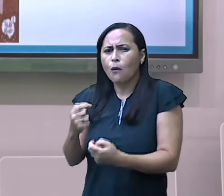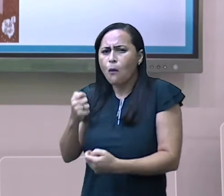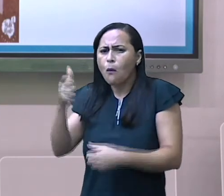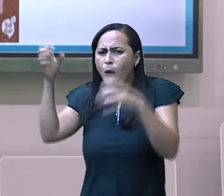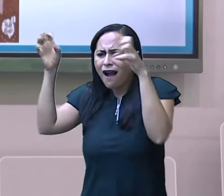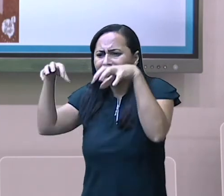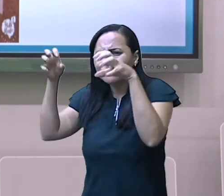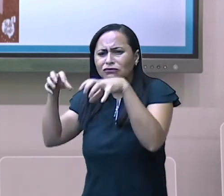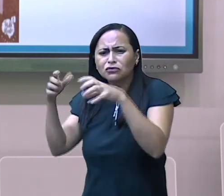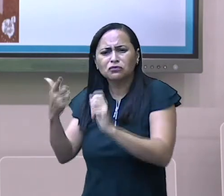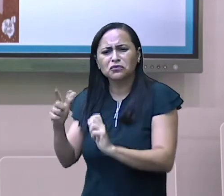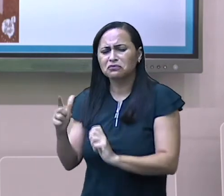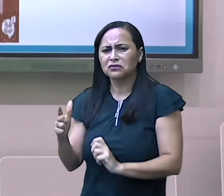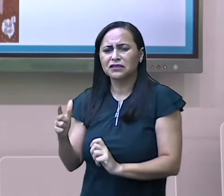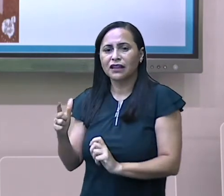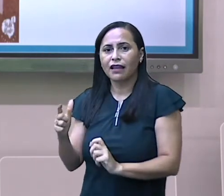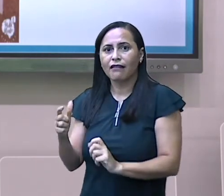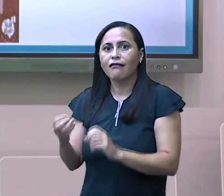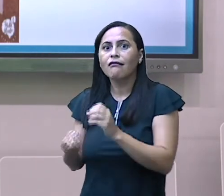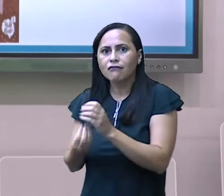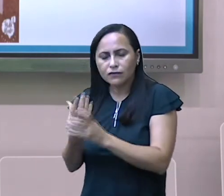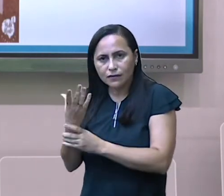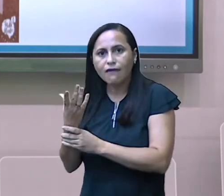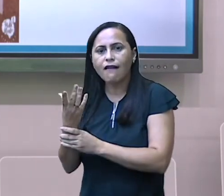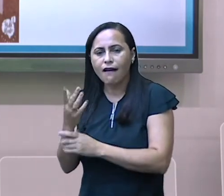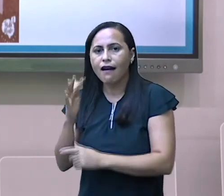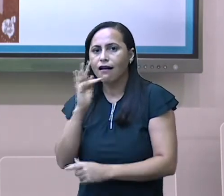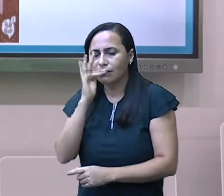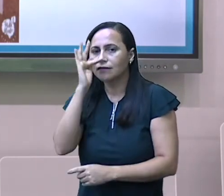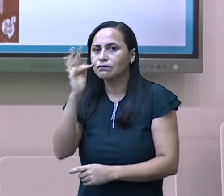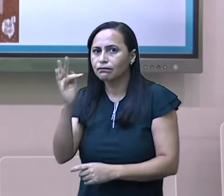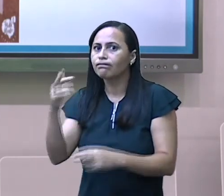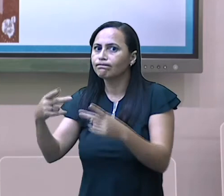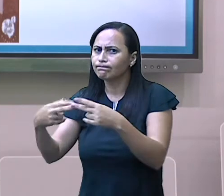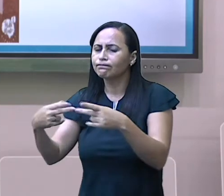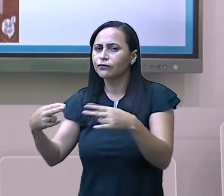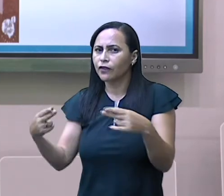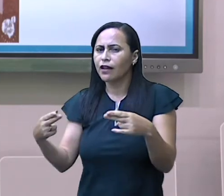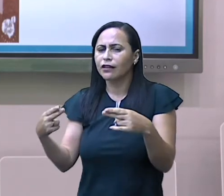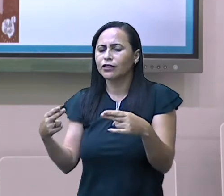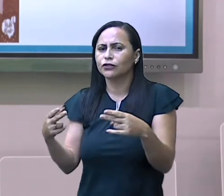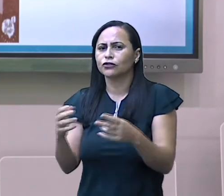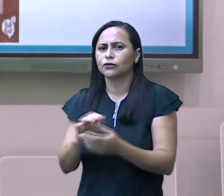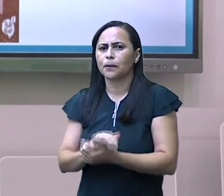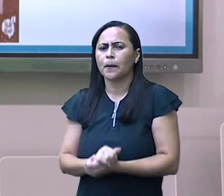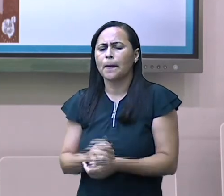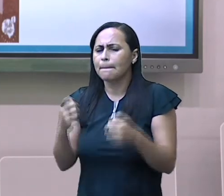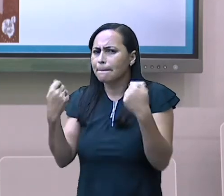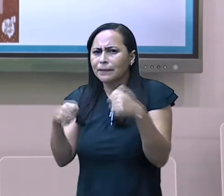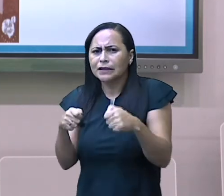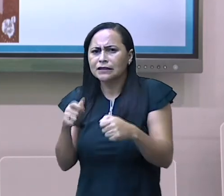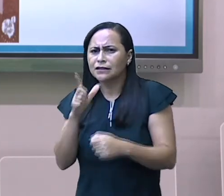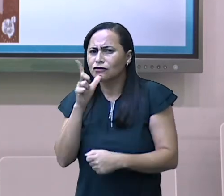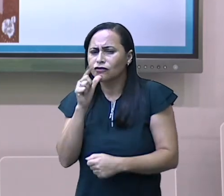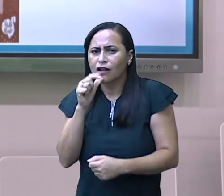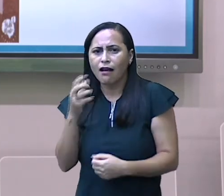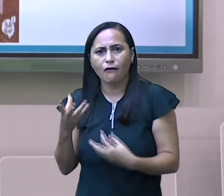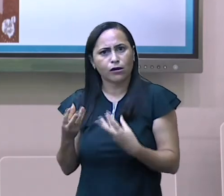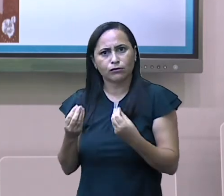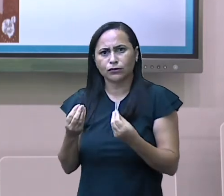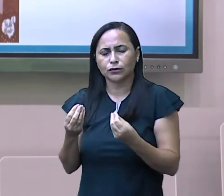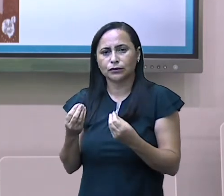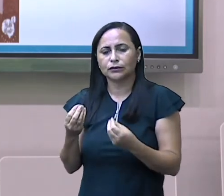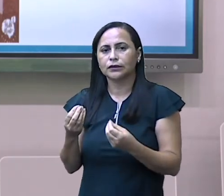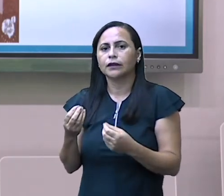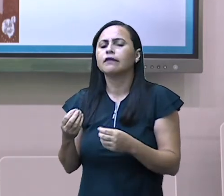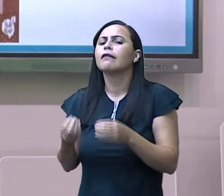cactos. Então, algumas plantas que não gostam, né? Que não se dão muito bem com água,